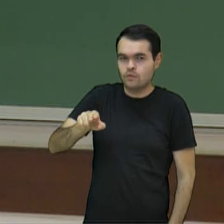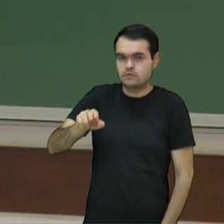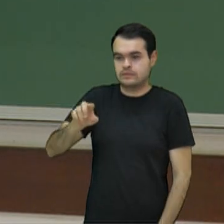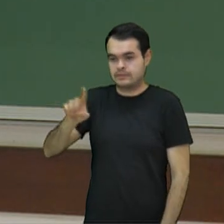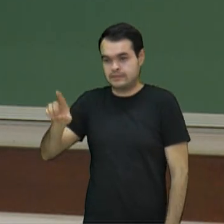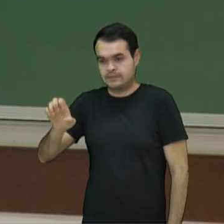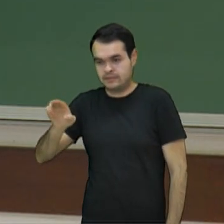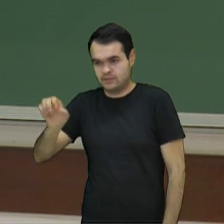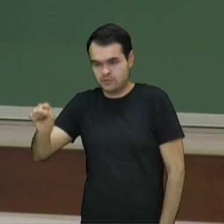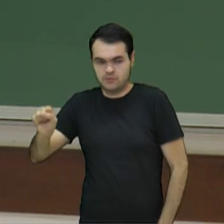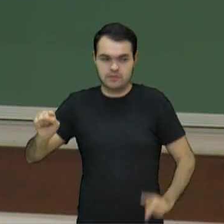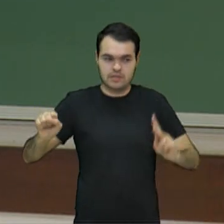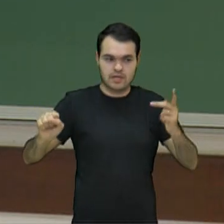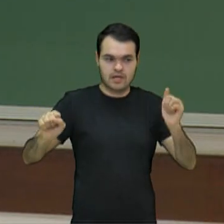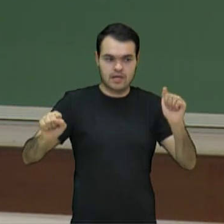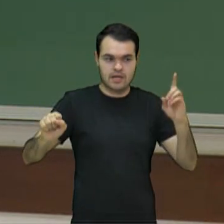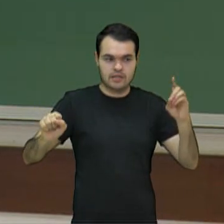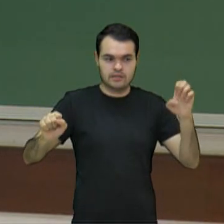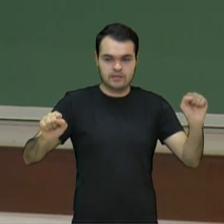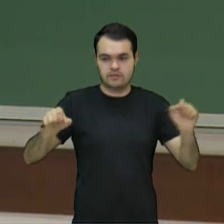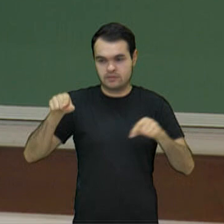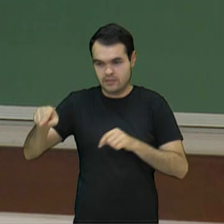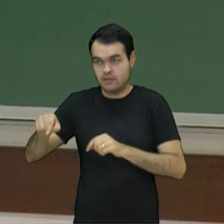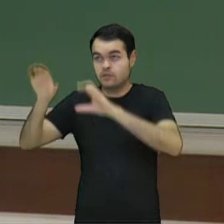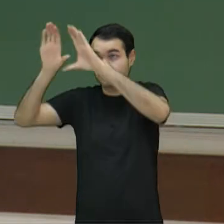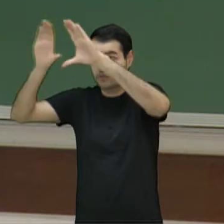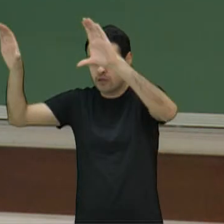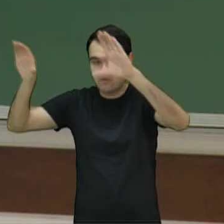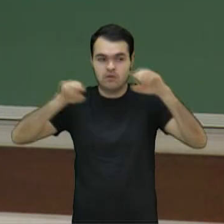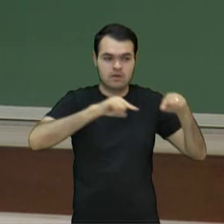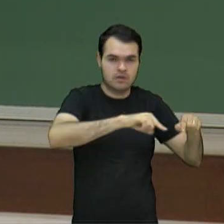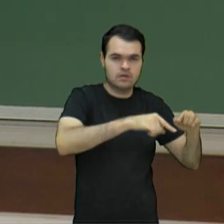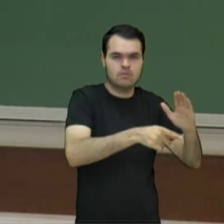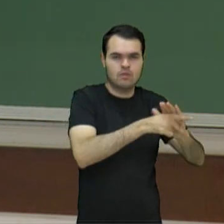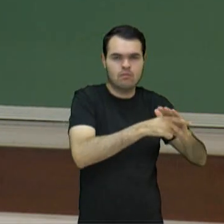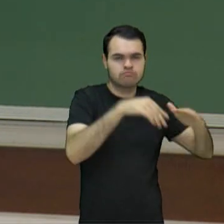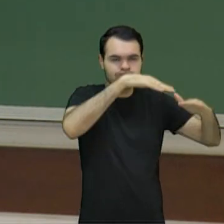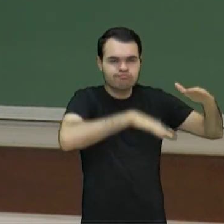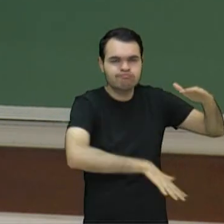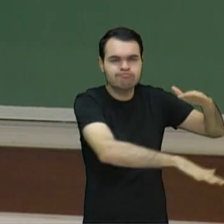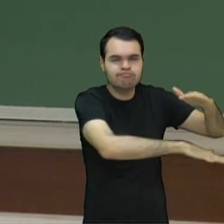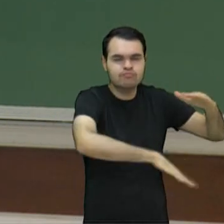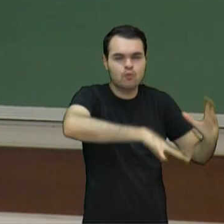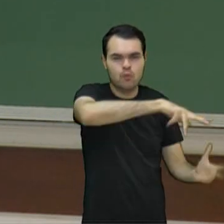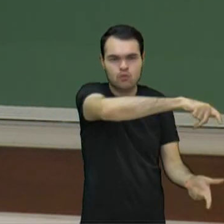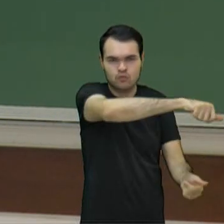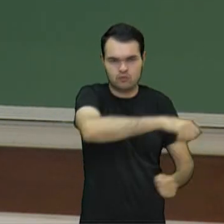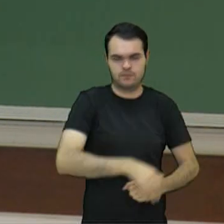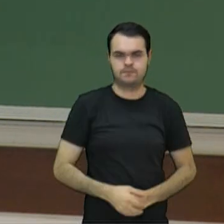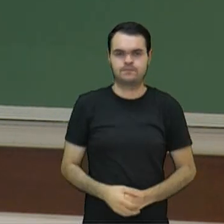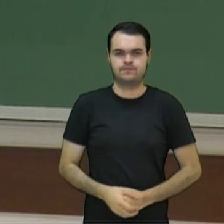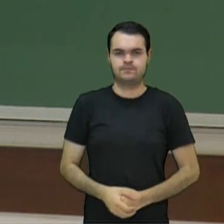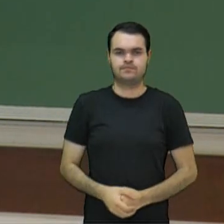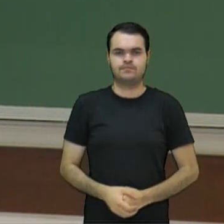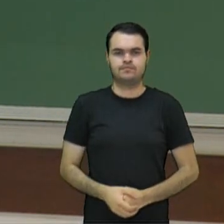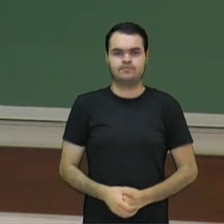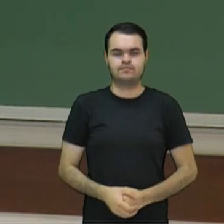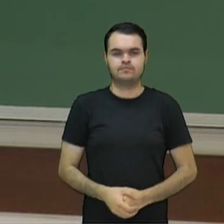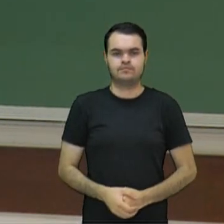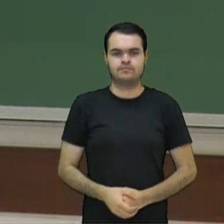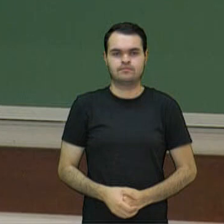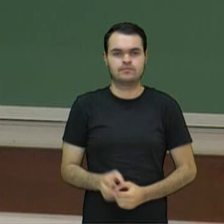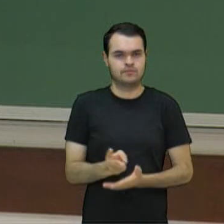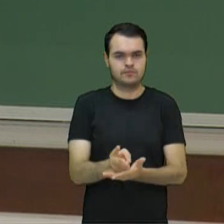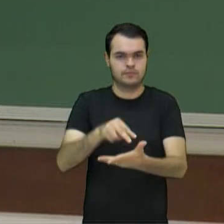Zeus e Hades eram deus do céu e do submundo, respectivamente. Their weapon were Zeus' thunderbolt,